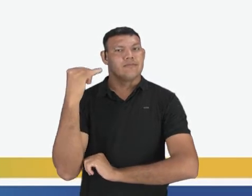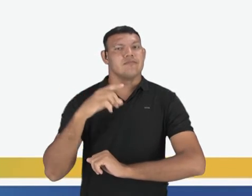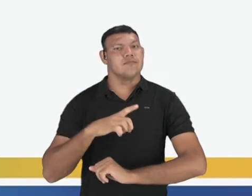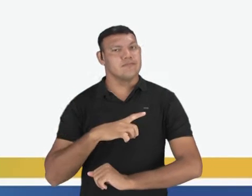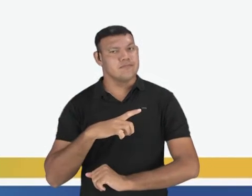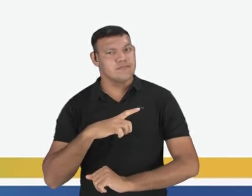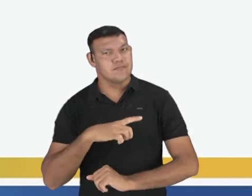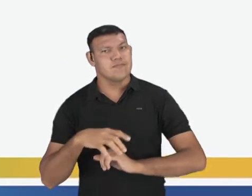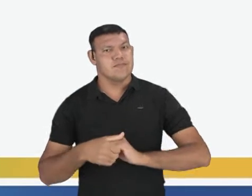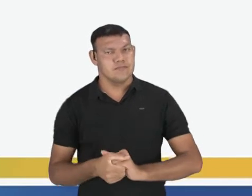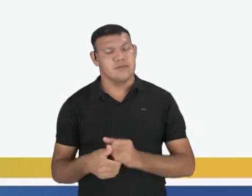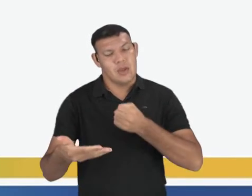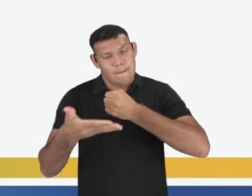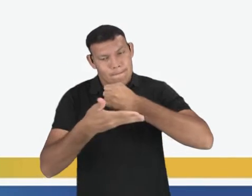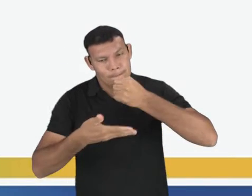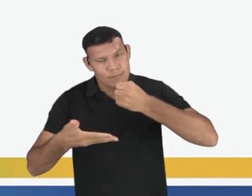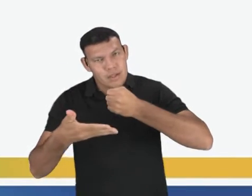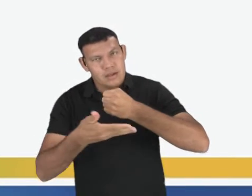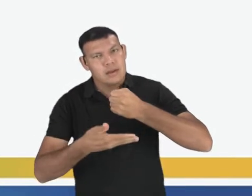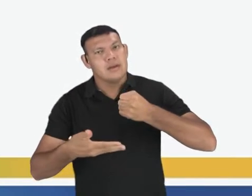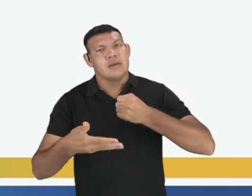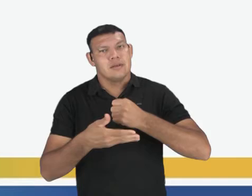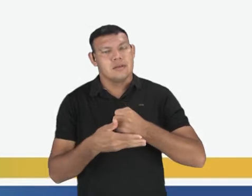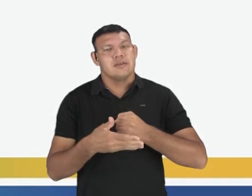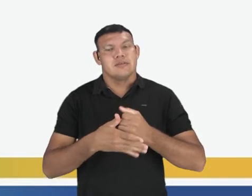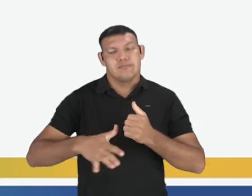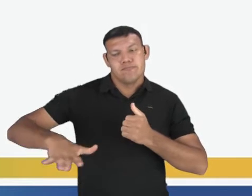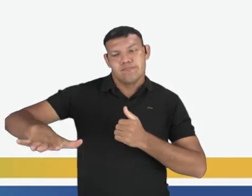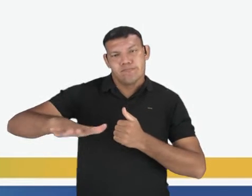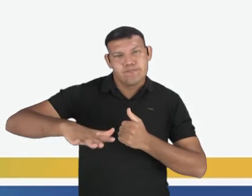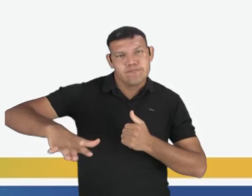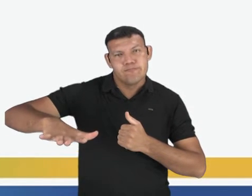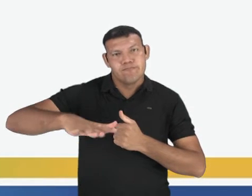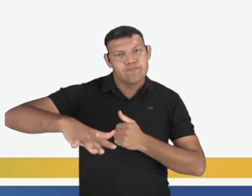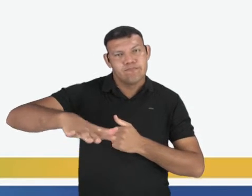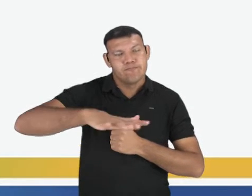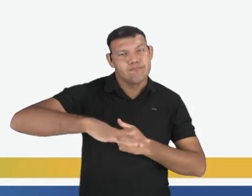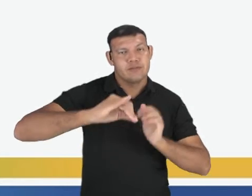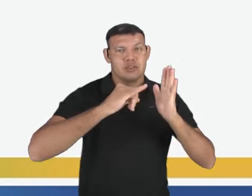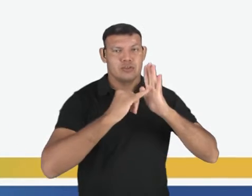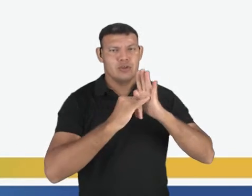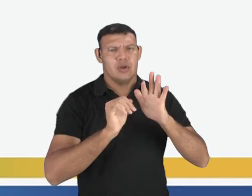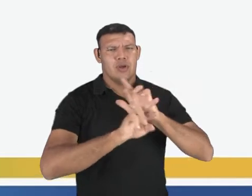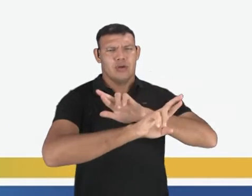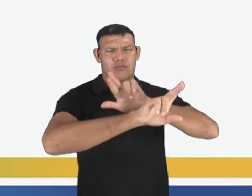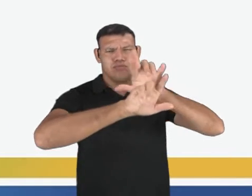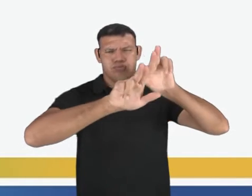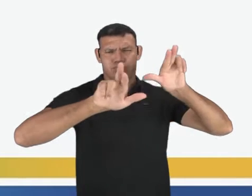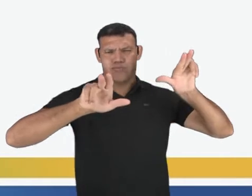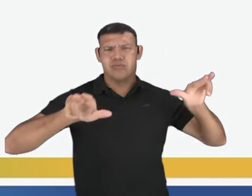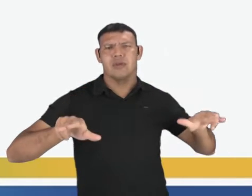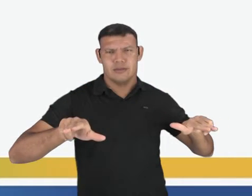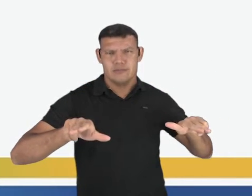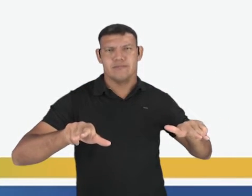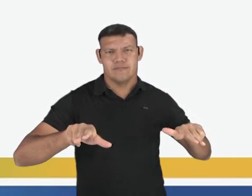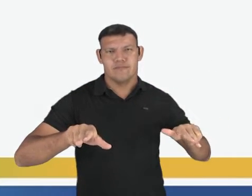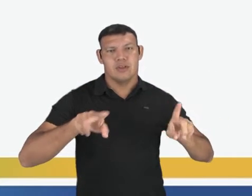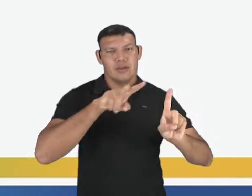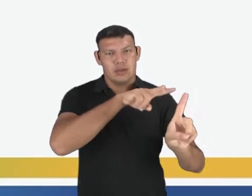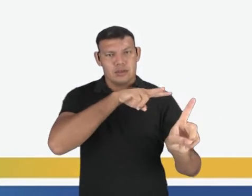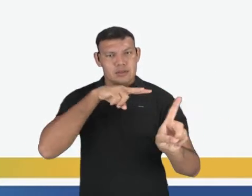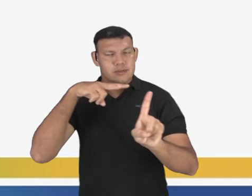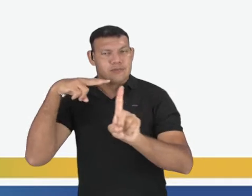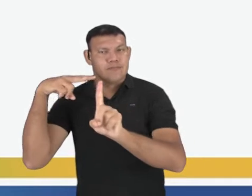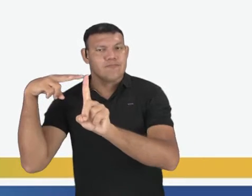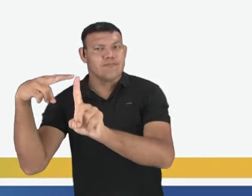né, de base em todo esse cenário onde temos várias instituições que vêm e visam